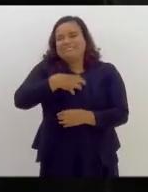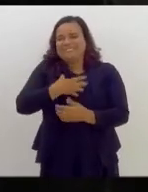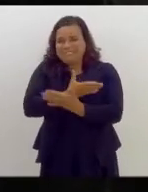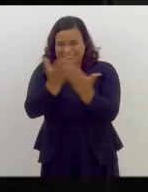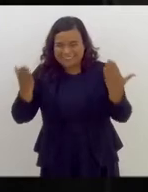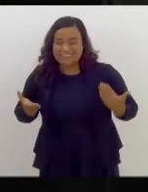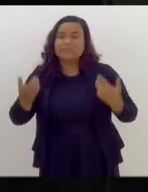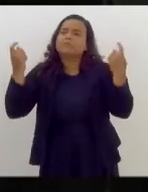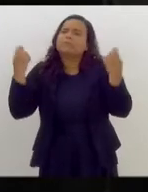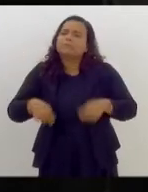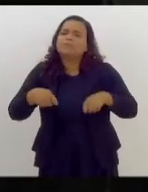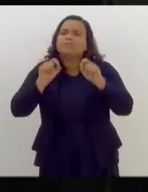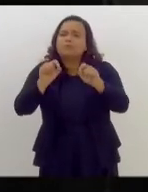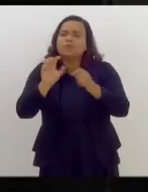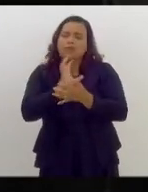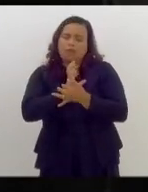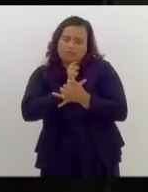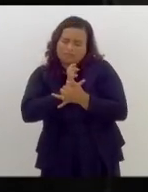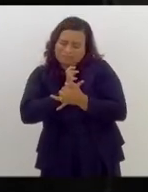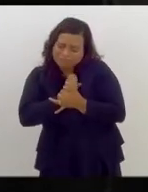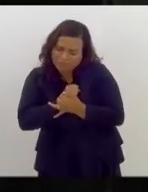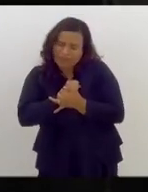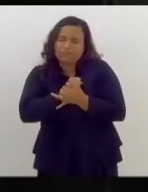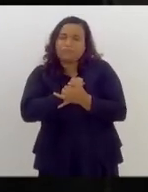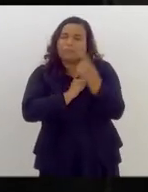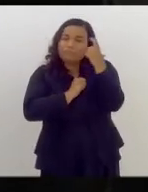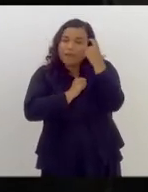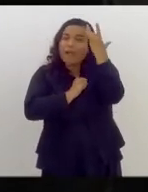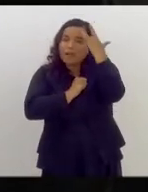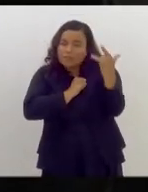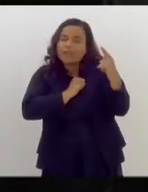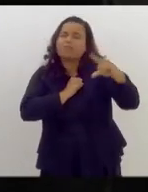que é preciso que amar como se houvesse amanhã.